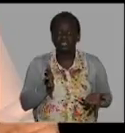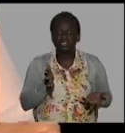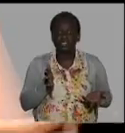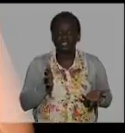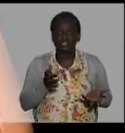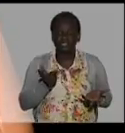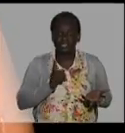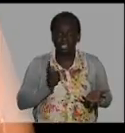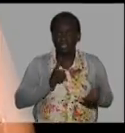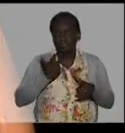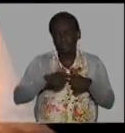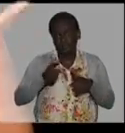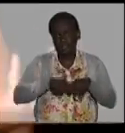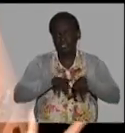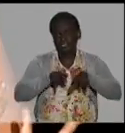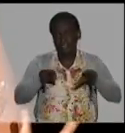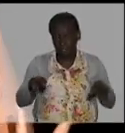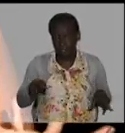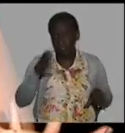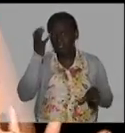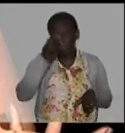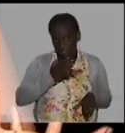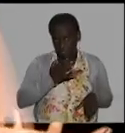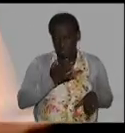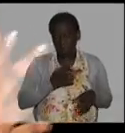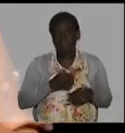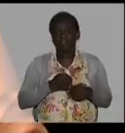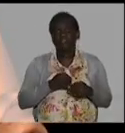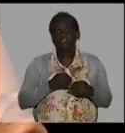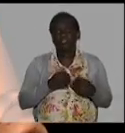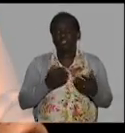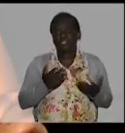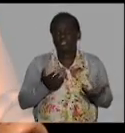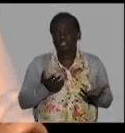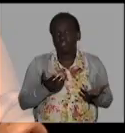tem sérios problemas, assim, né?